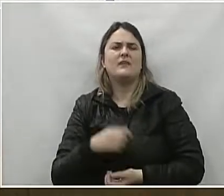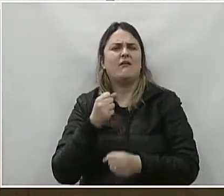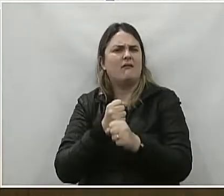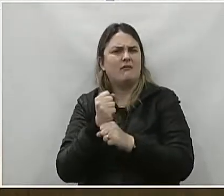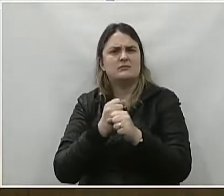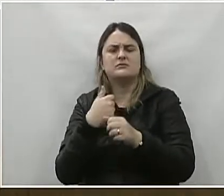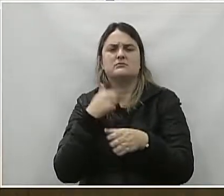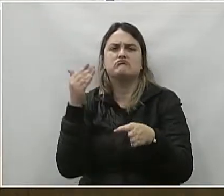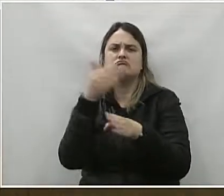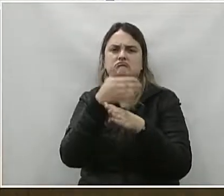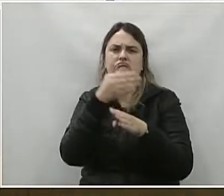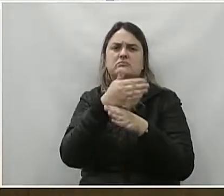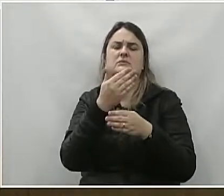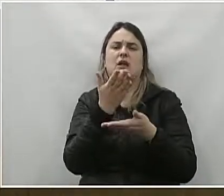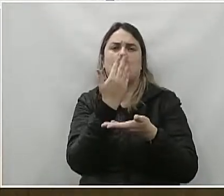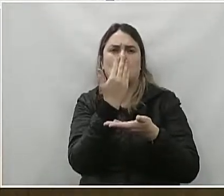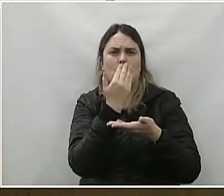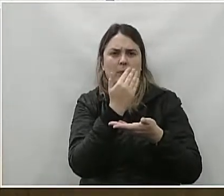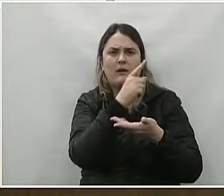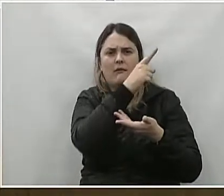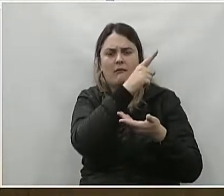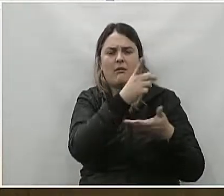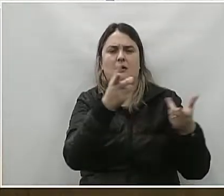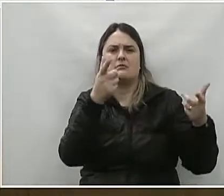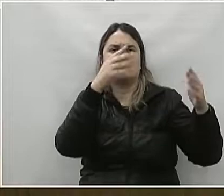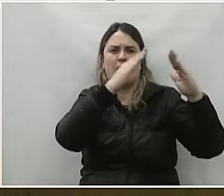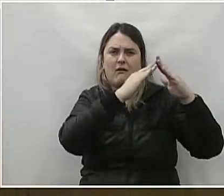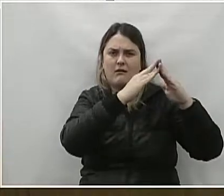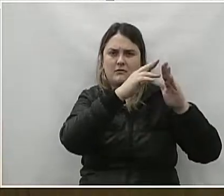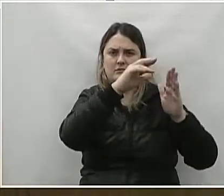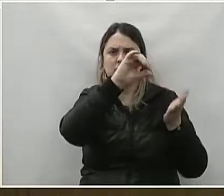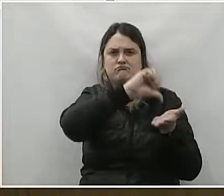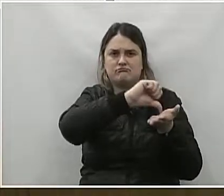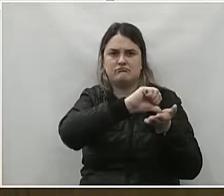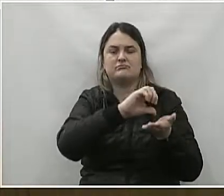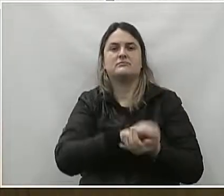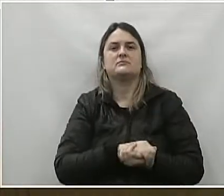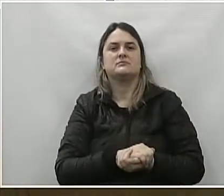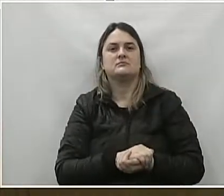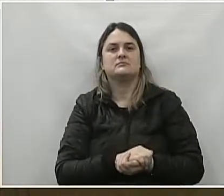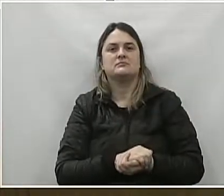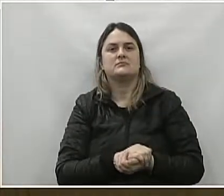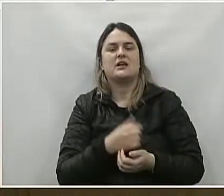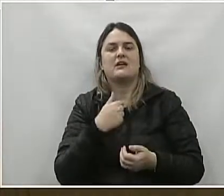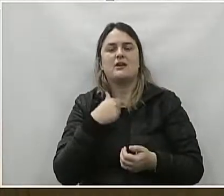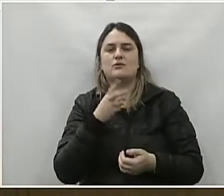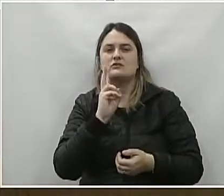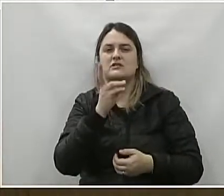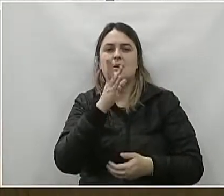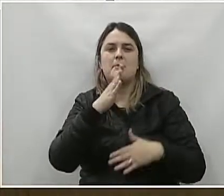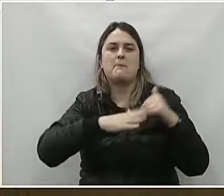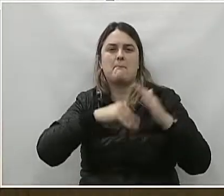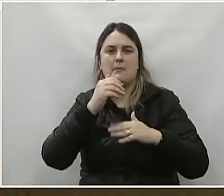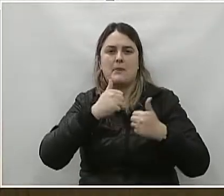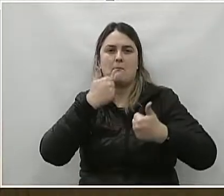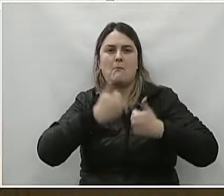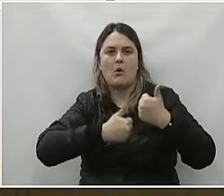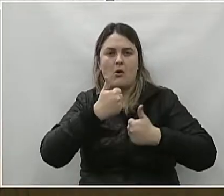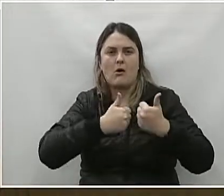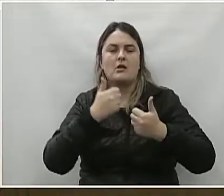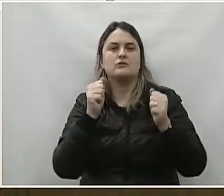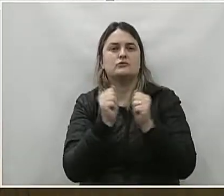anos, participei também de jantares ali na sede, jogando bola com o Zofer, né, que é um time aí de história em nosso município, o qual meu